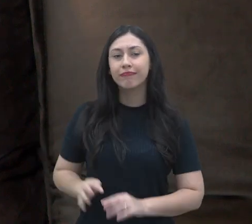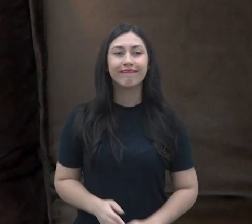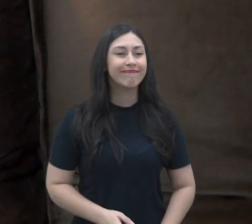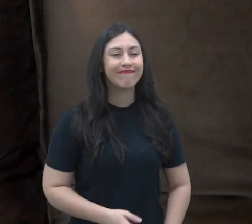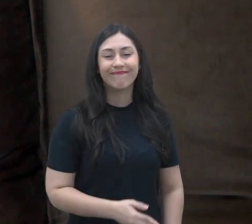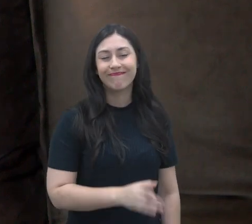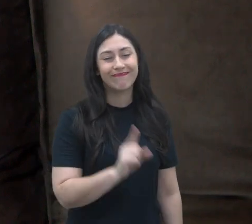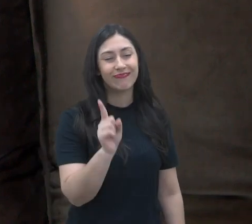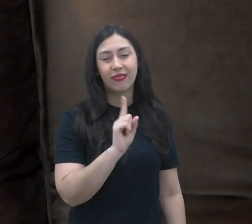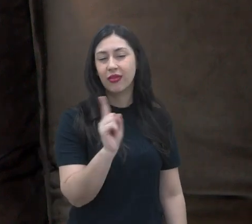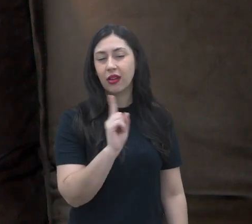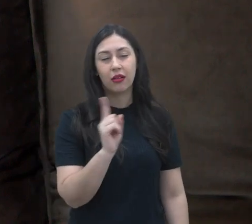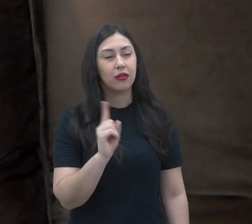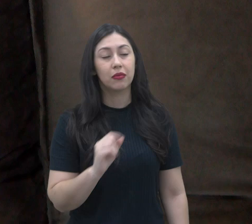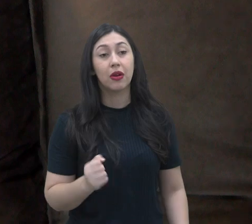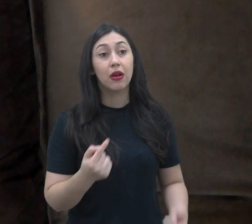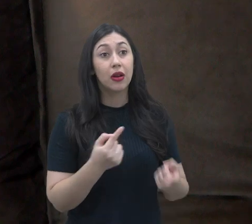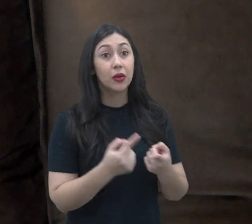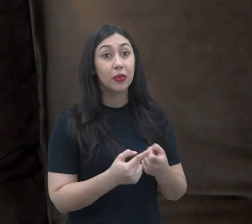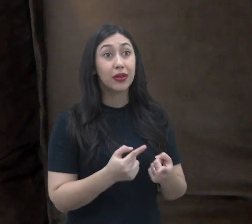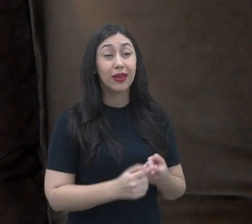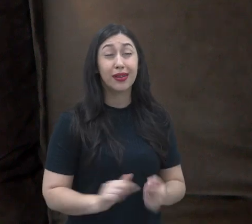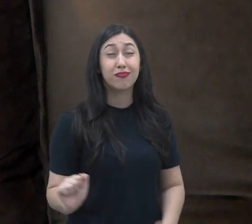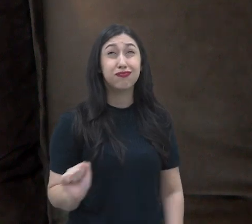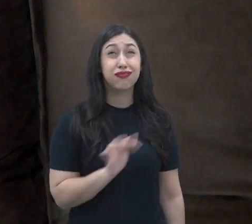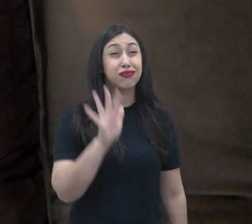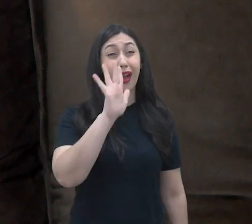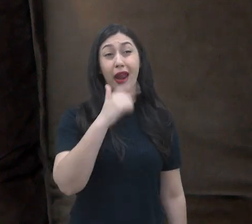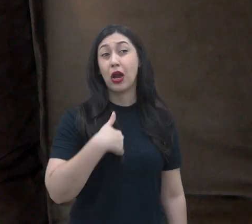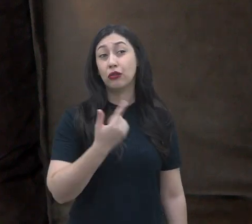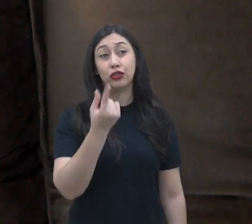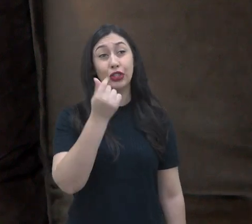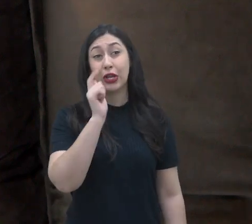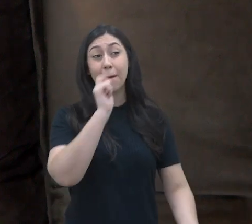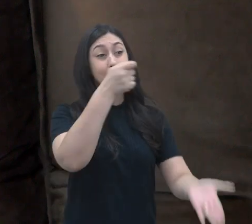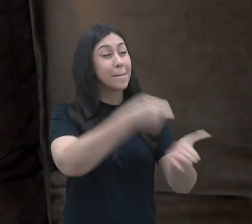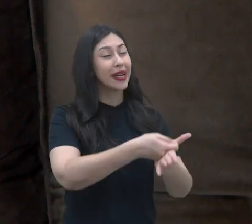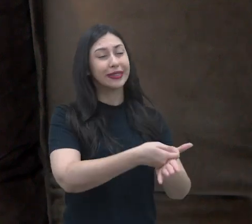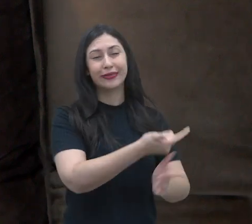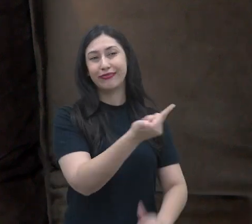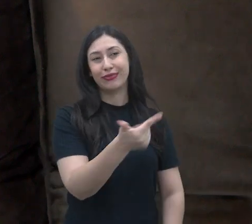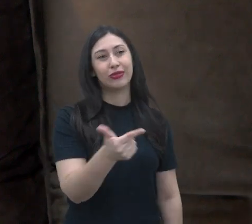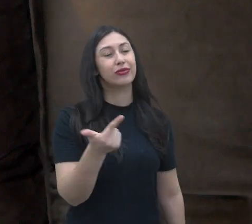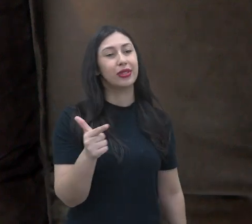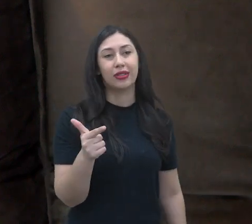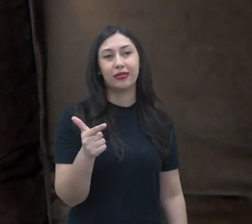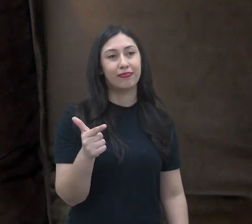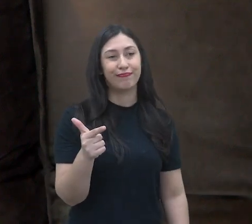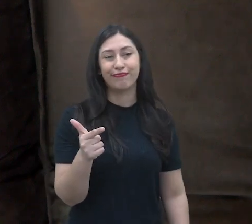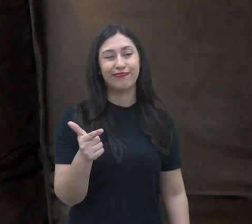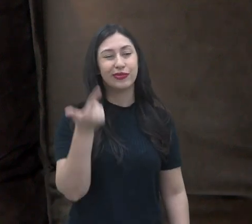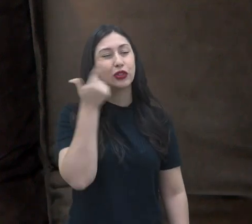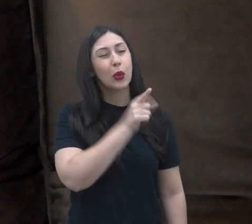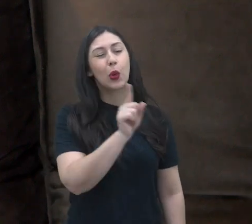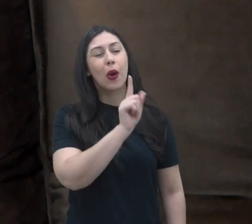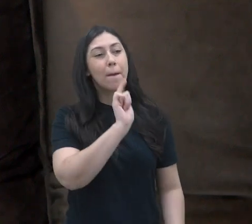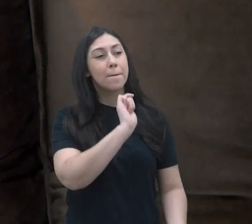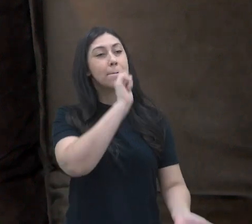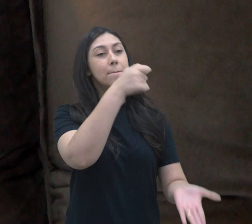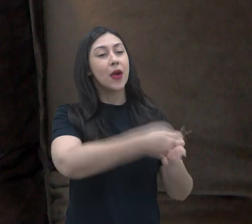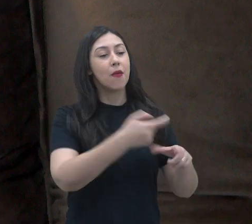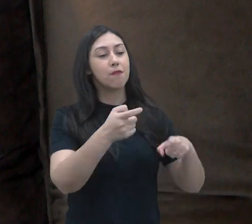outro hospital? Acredito que não, porque seria caro para mim poder fazer e eu acho que eu não teria o dinheiro para